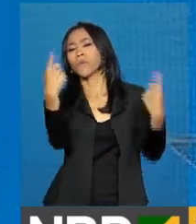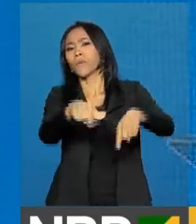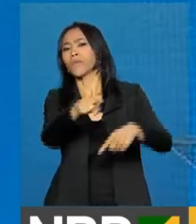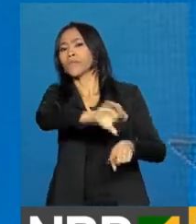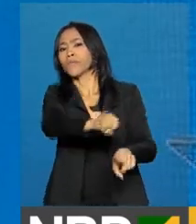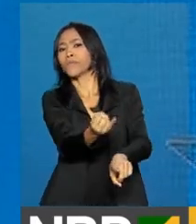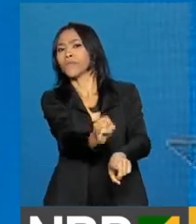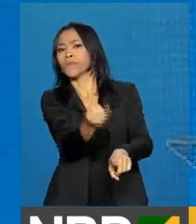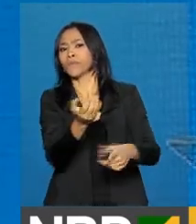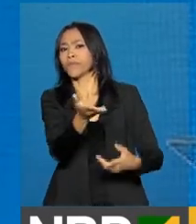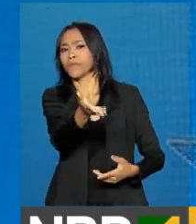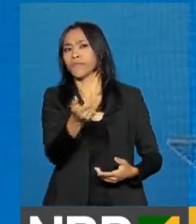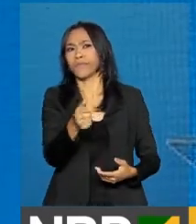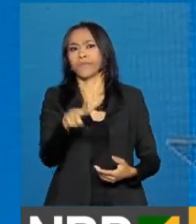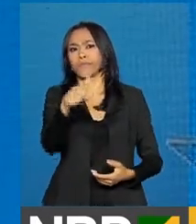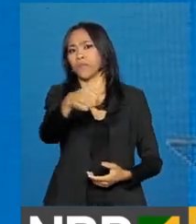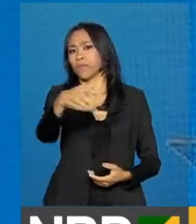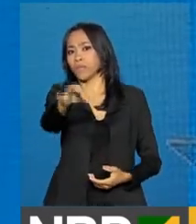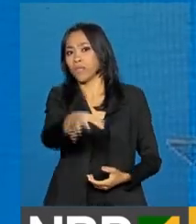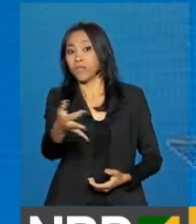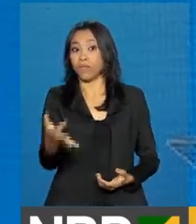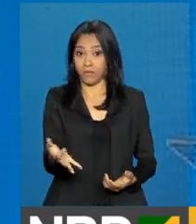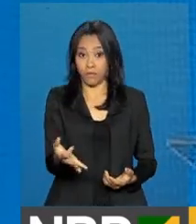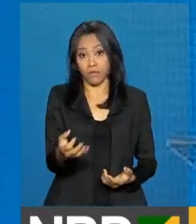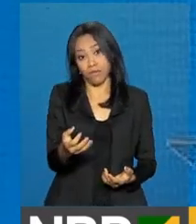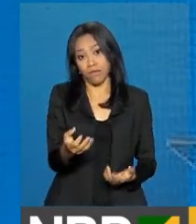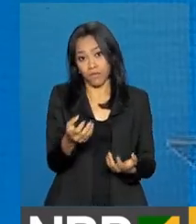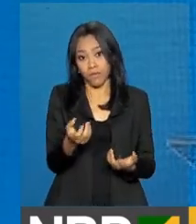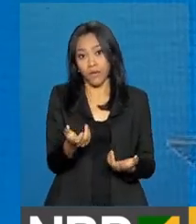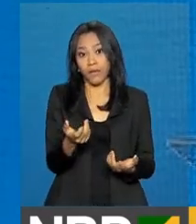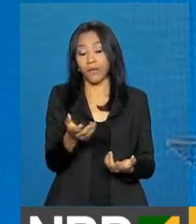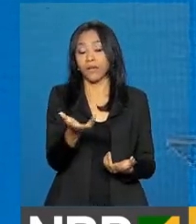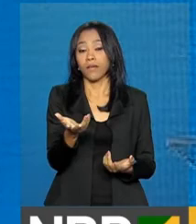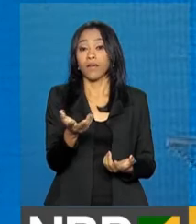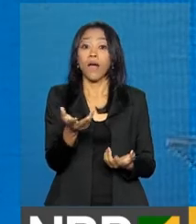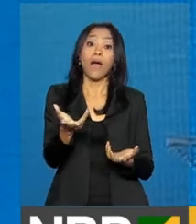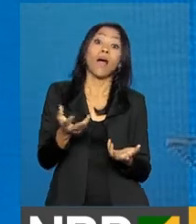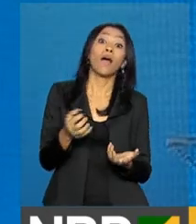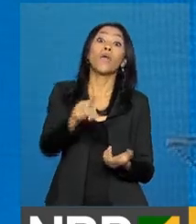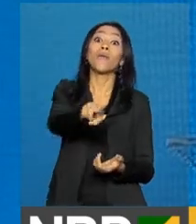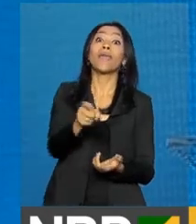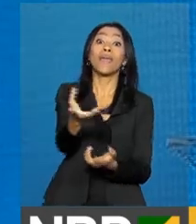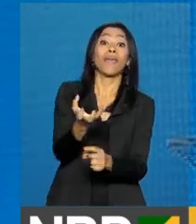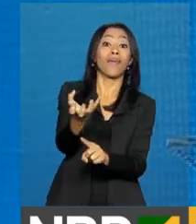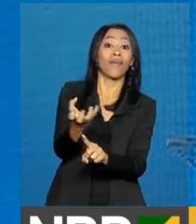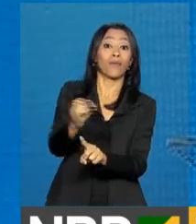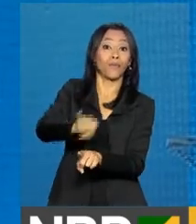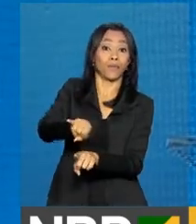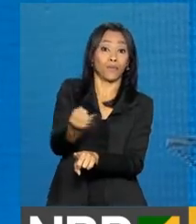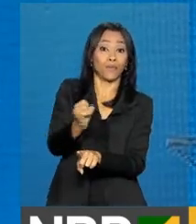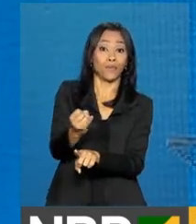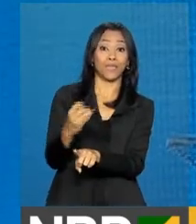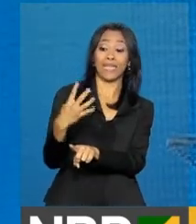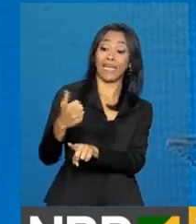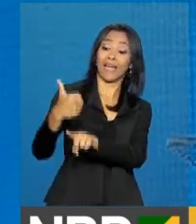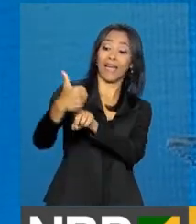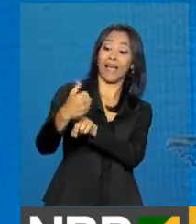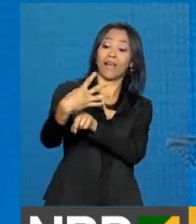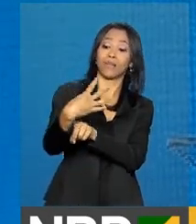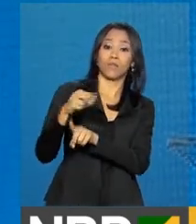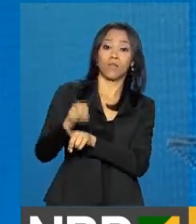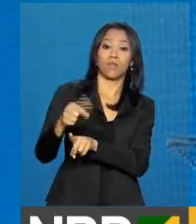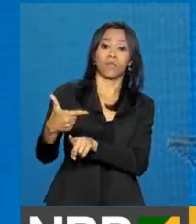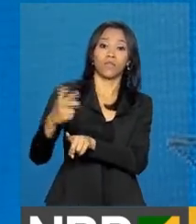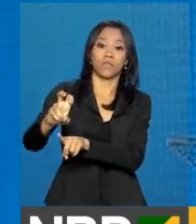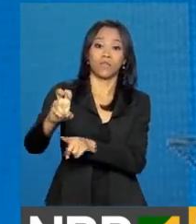juros mínimos aí de 7%, com tendência até a diminuir, eu quero aqueles juros de 14,25%. Eu sou